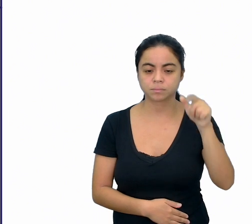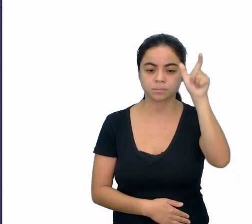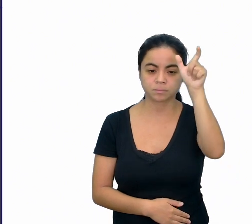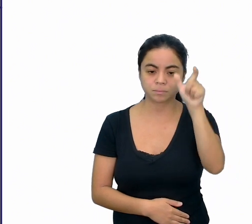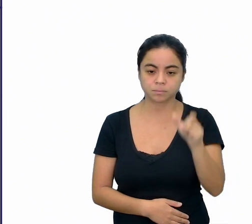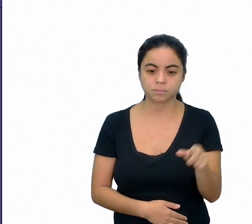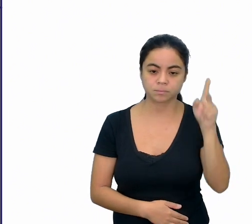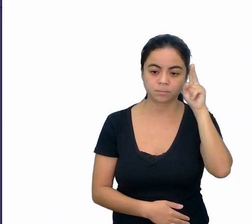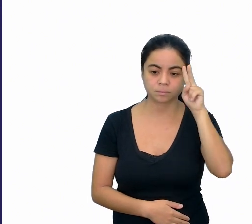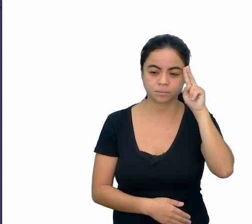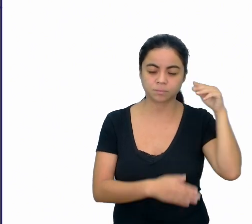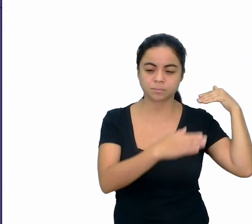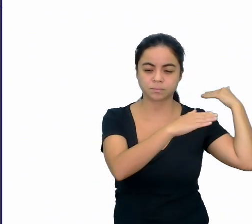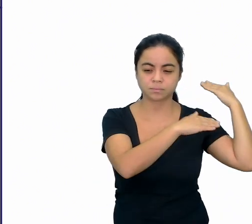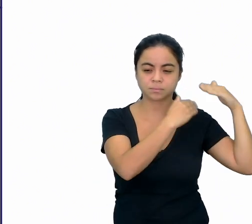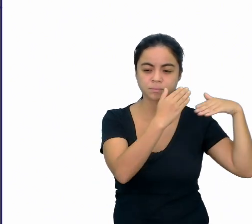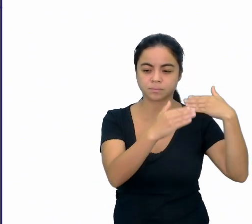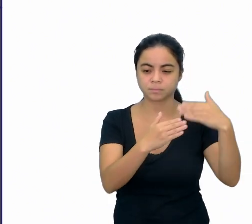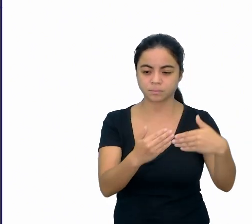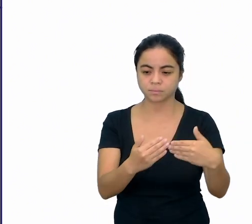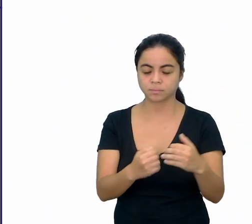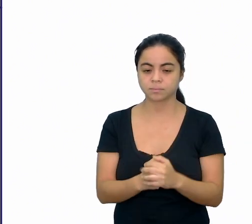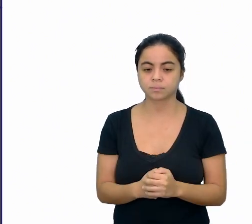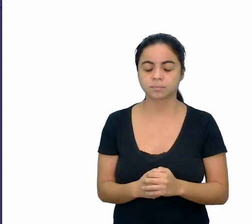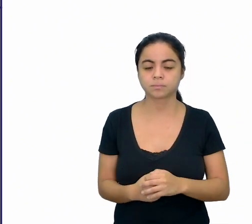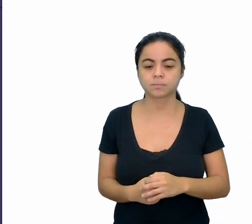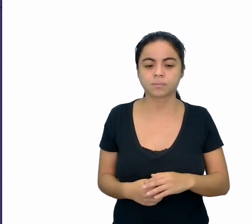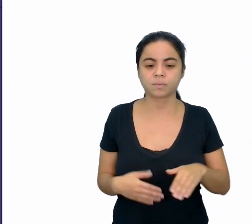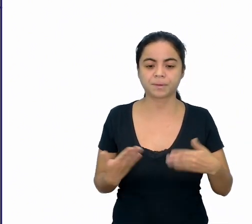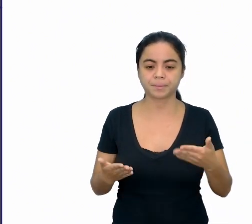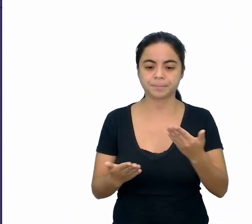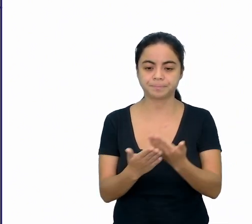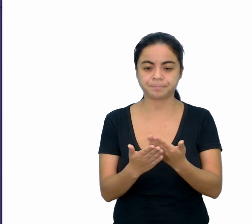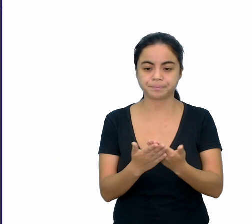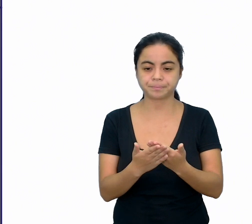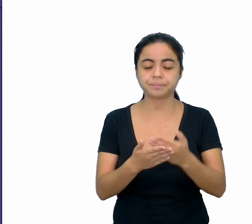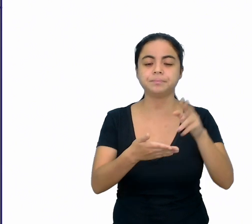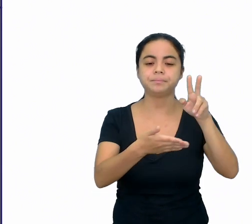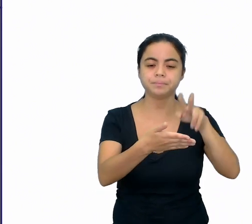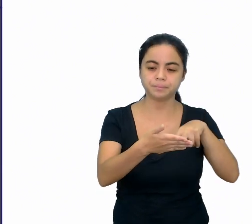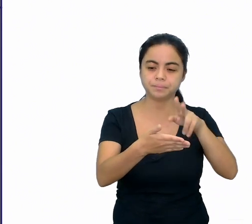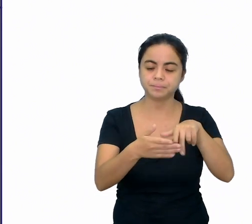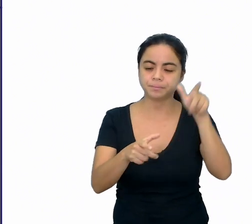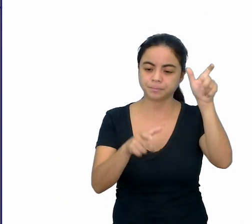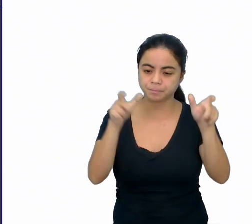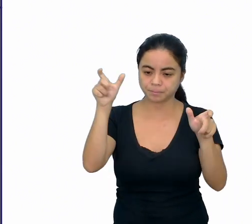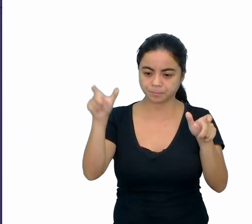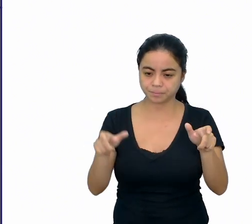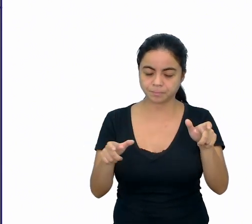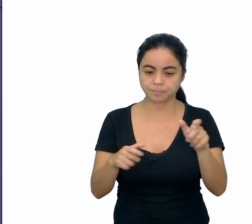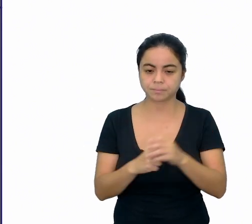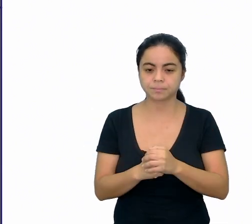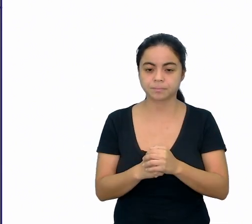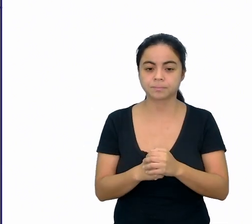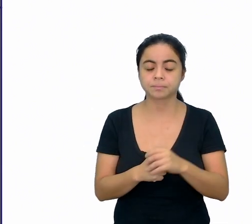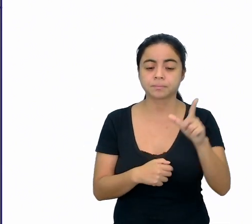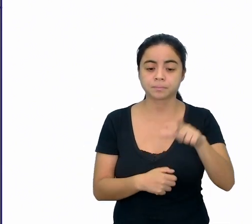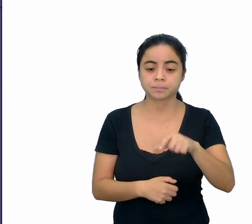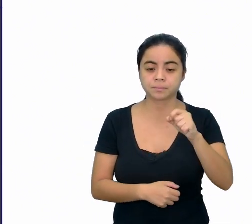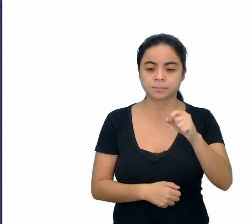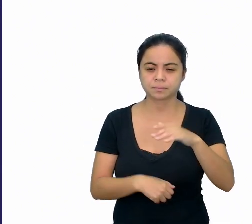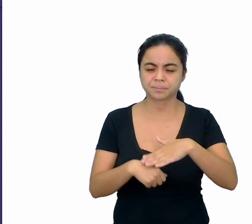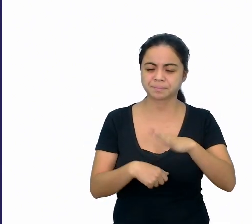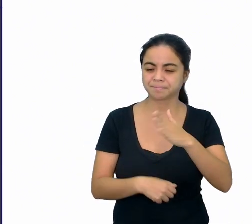dos contos tradicionais. Nesta aula, os estudantes deverão ler os nomes dos personagens. Deverão selecionar os que